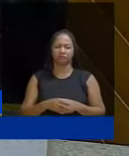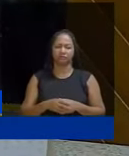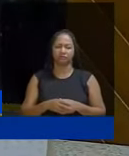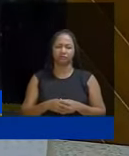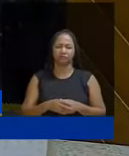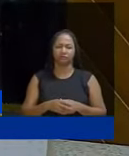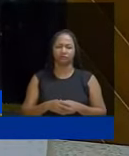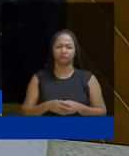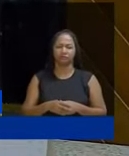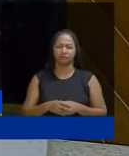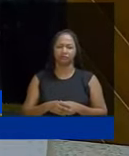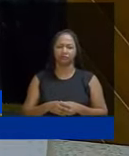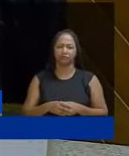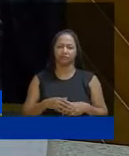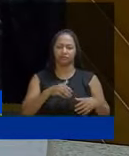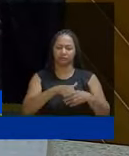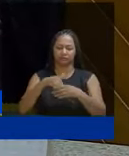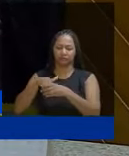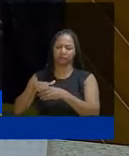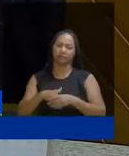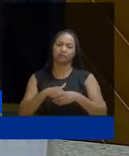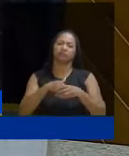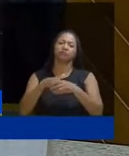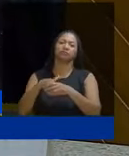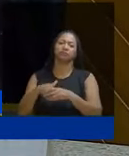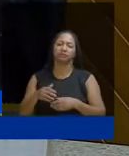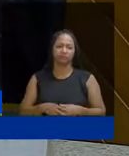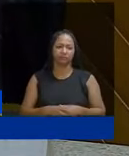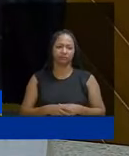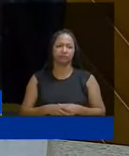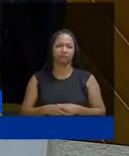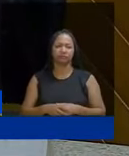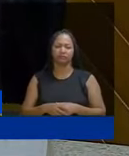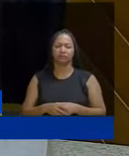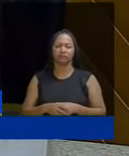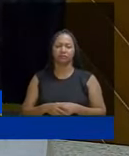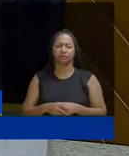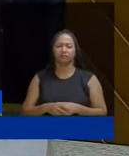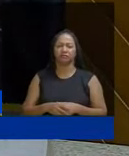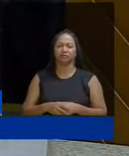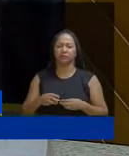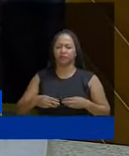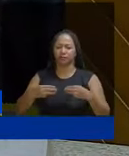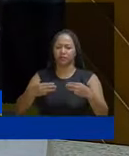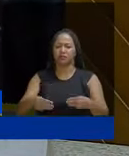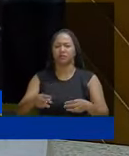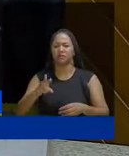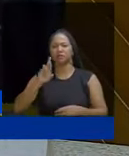060104626-TR. Acórdão ministro Ricardo Lewandowski.